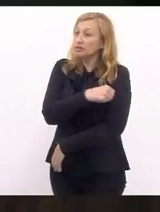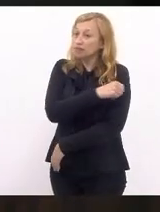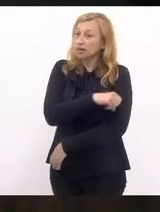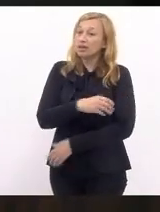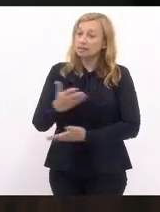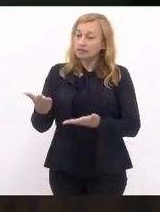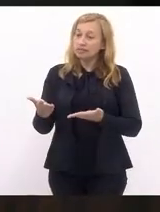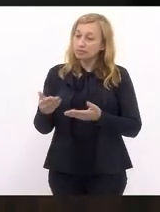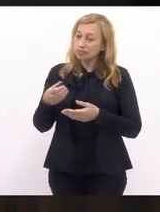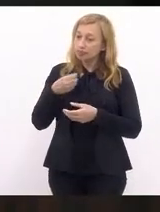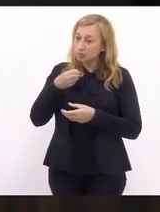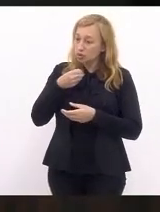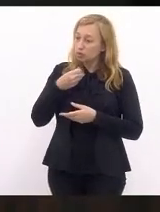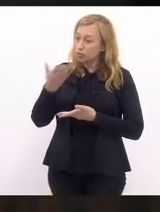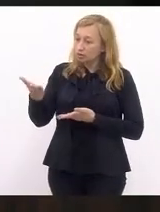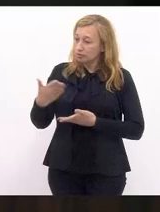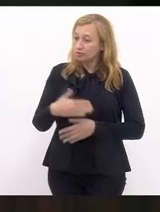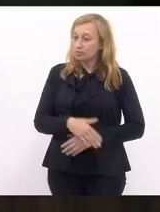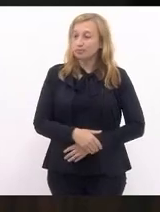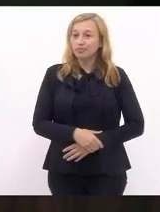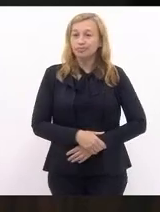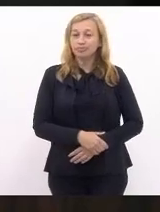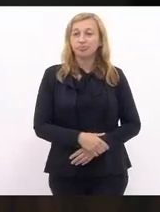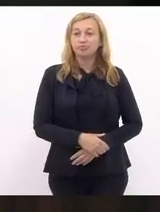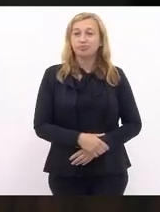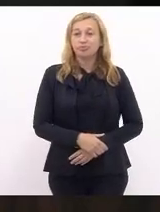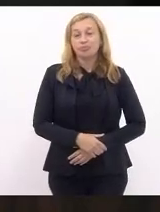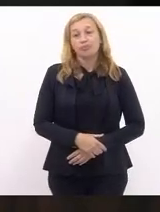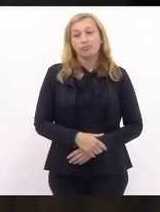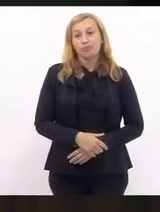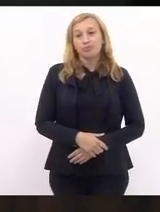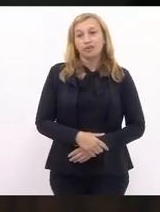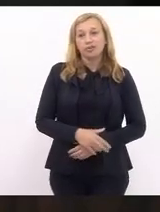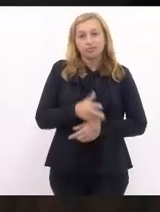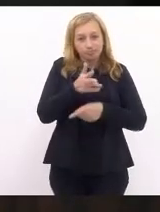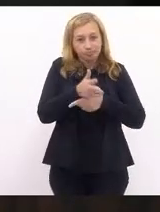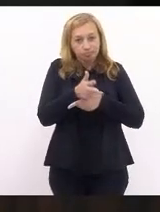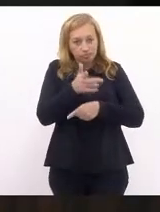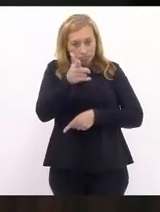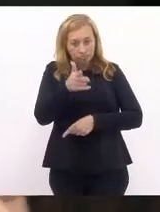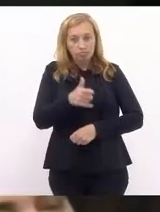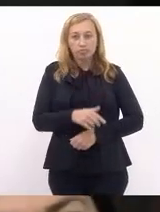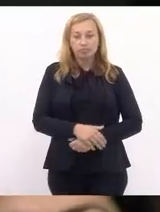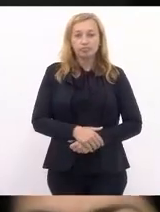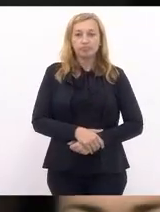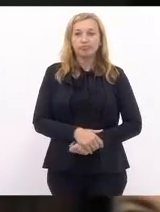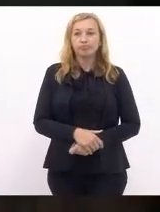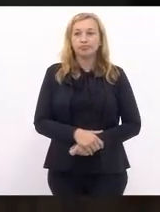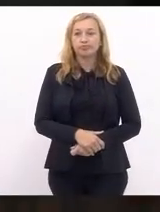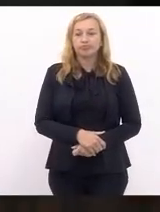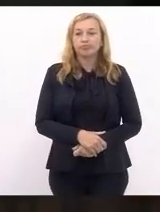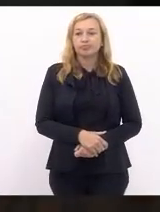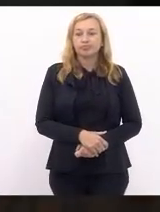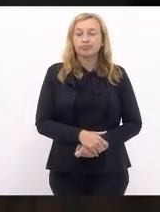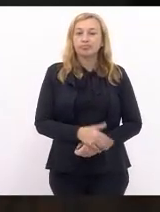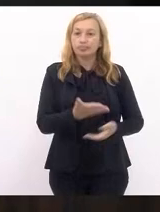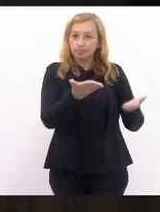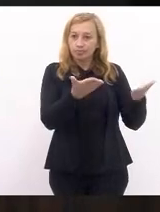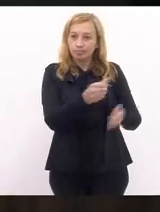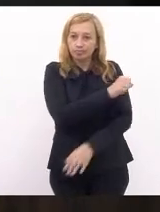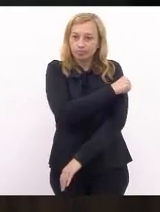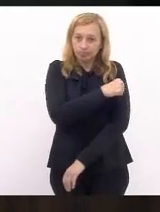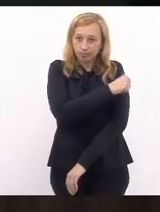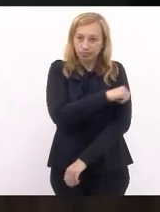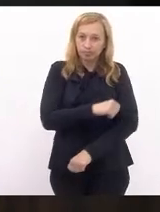chega um pouquinho microfone quem quiser Apesar que tem a câmera e já calibrada aí para onde está o microfone mas tudo bem por favor